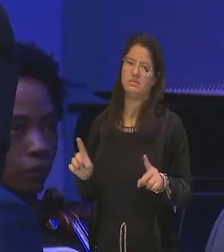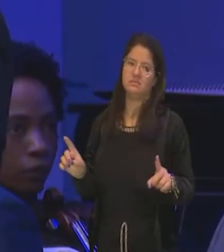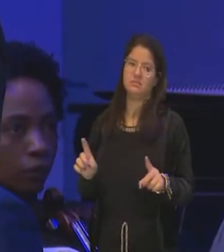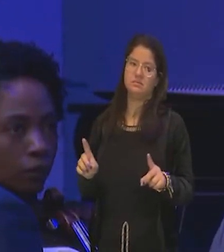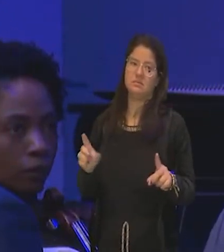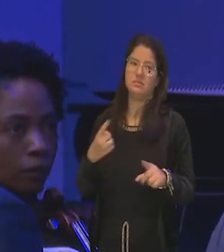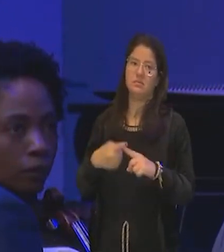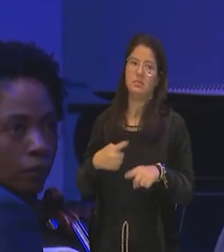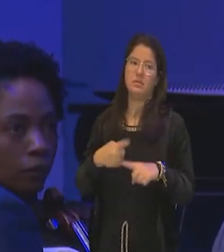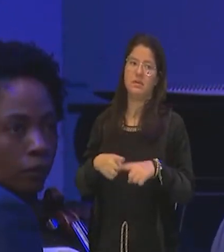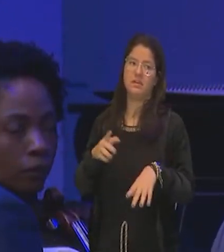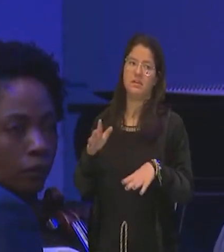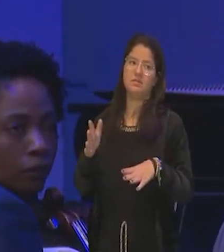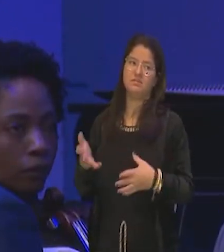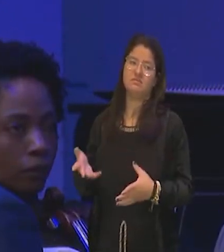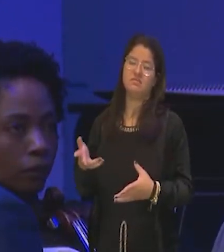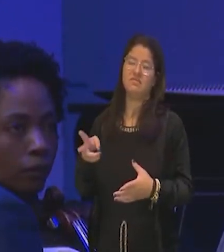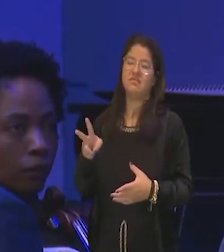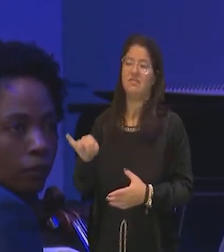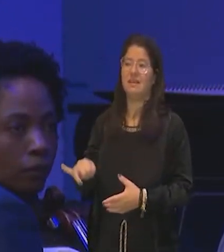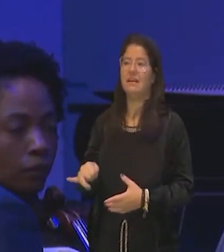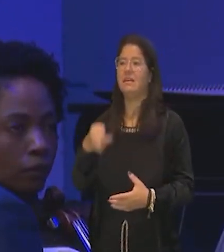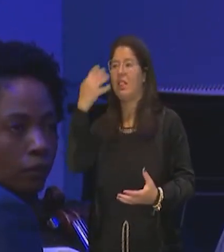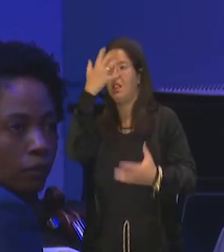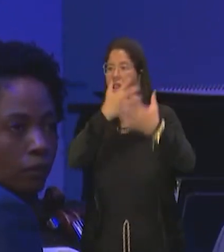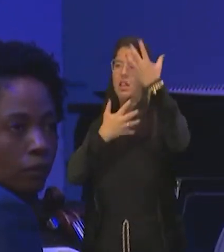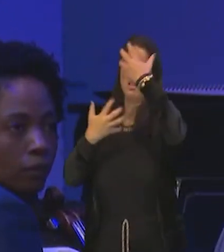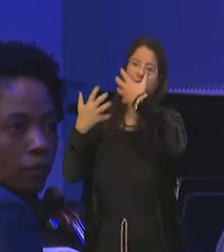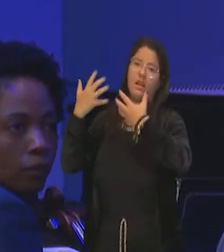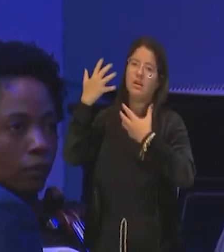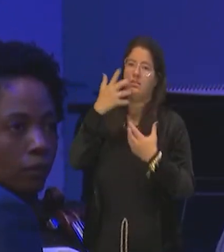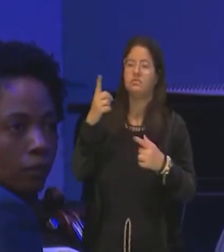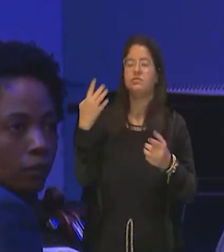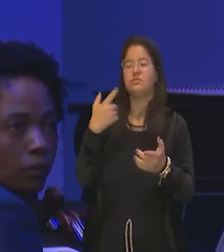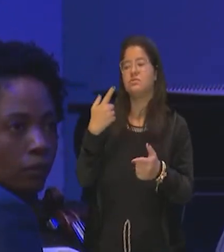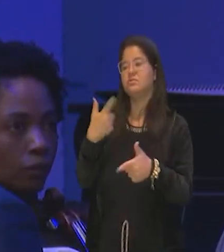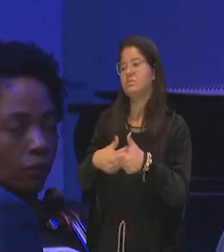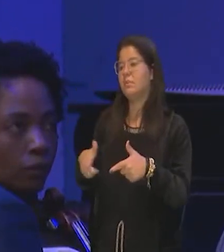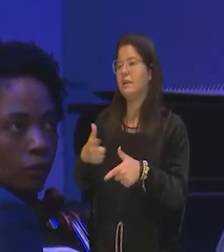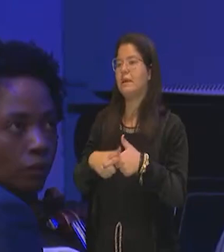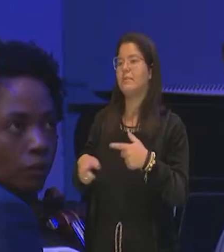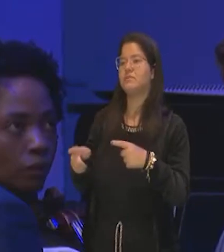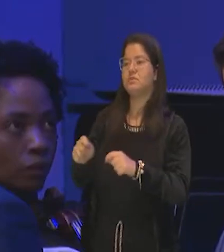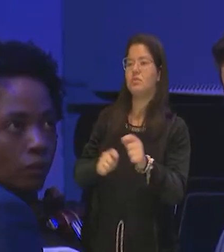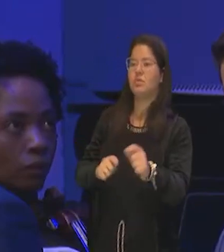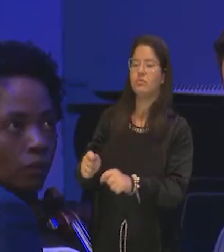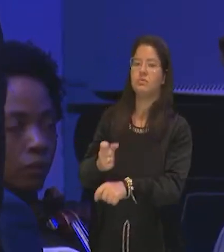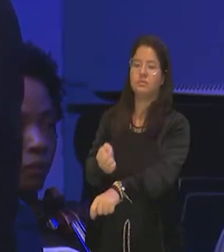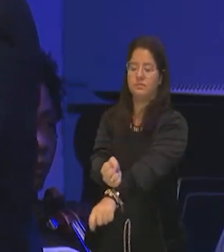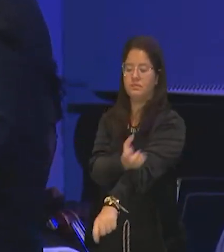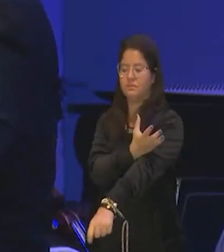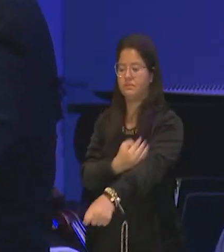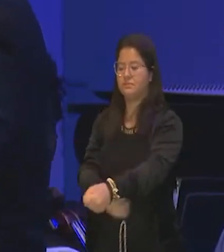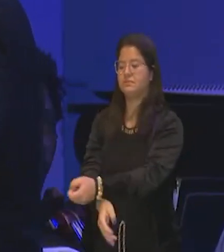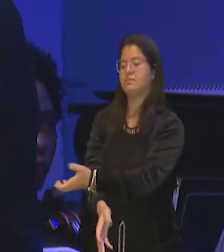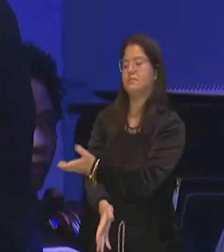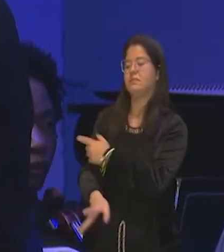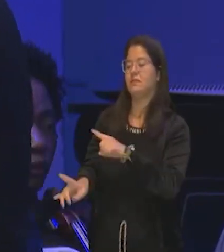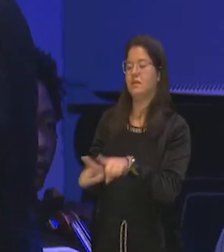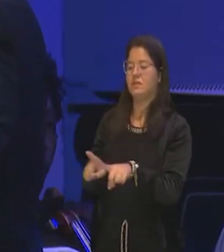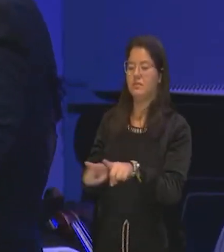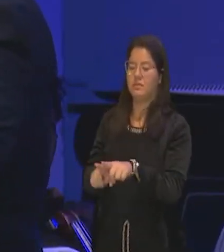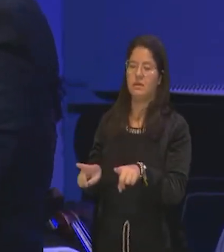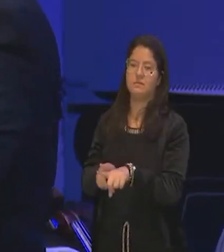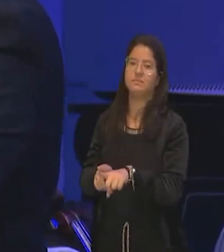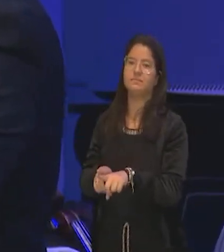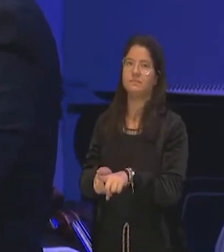ter a capacidade de gerenciar as emoções, gerenciar os desequilíbrios, as